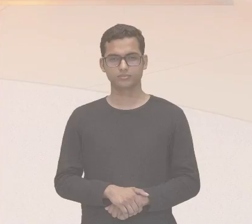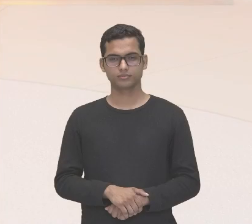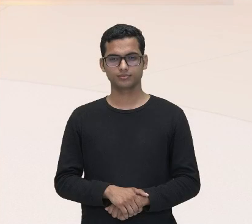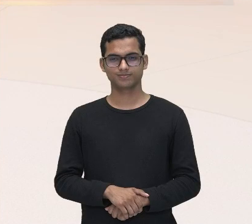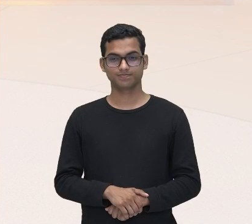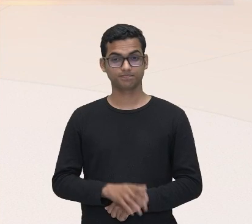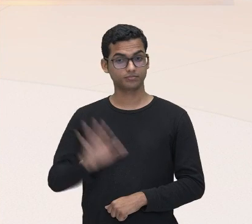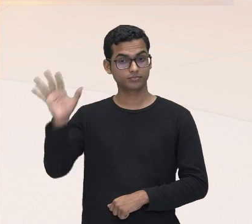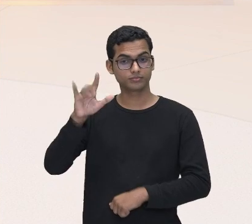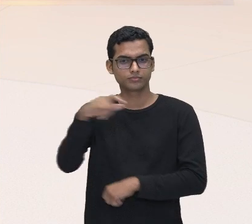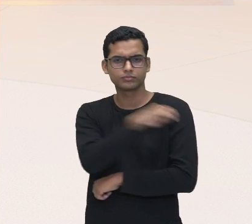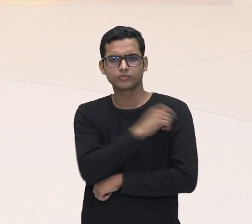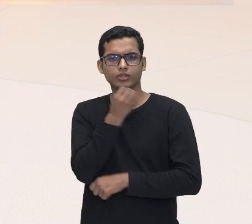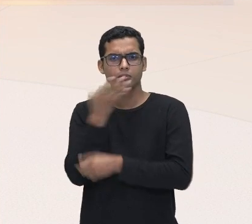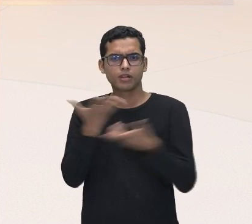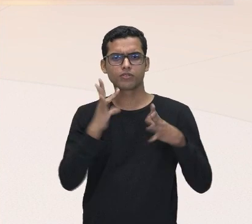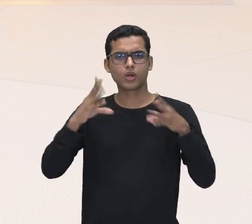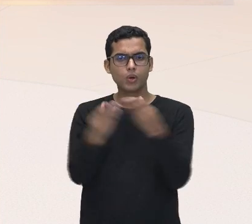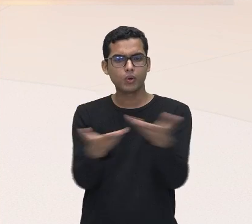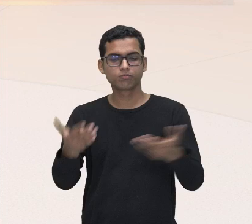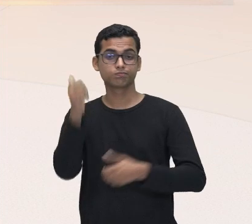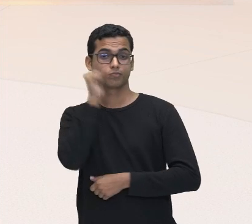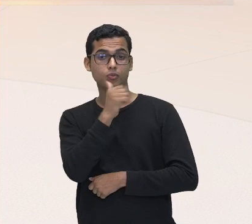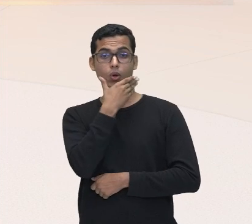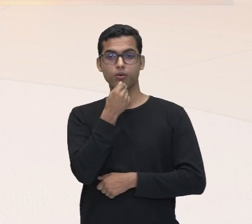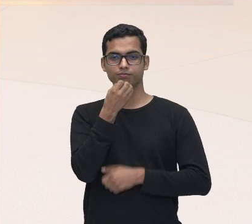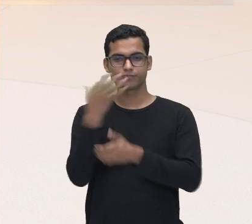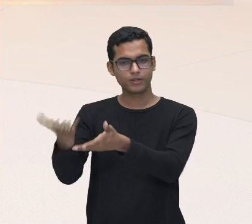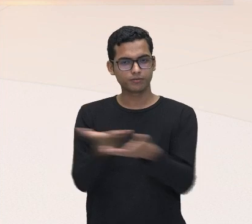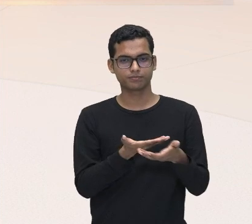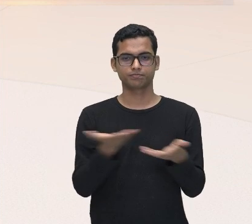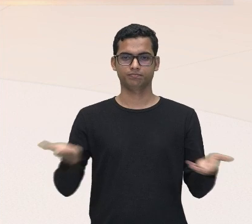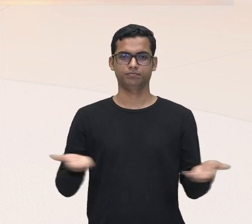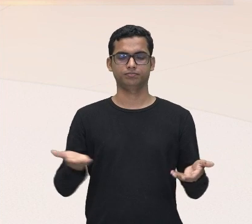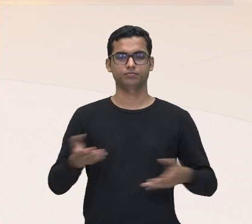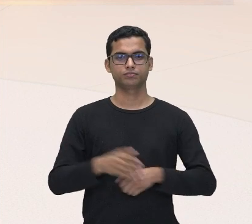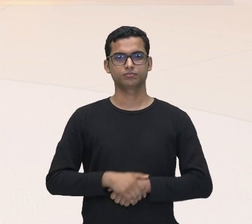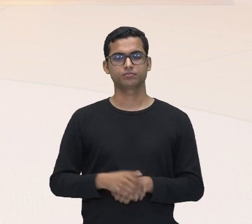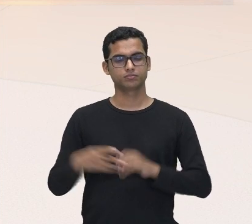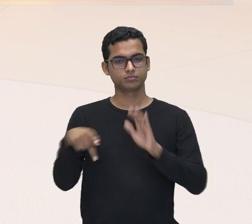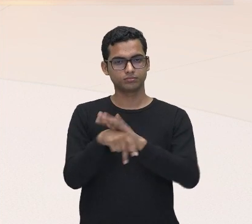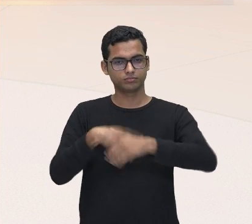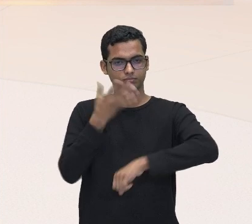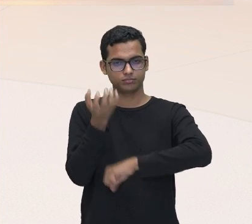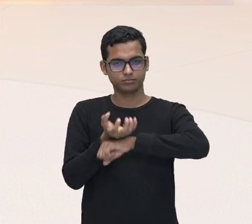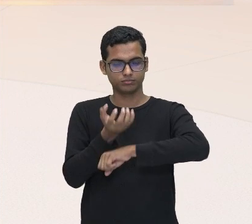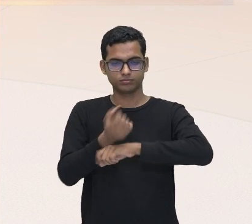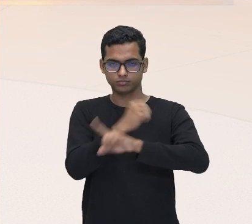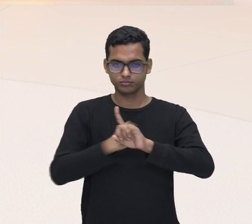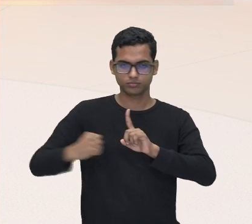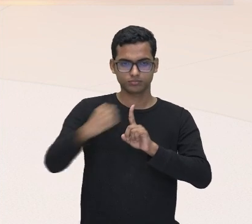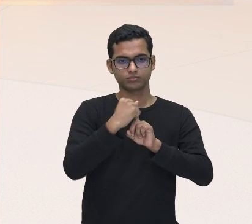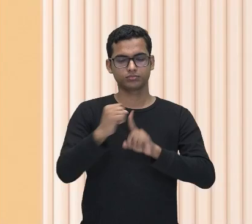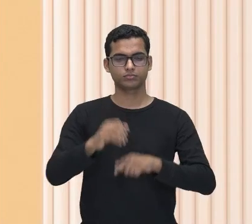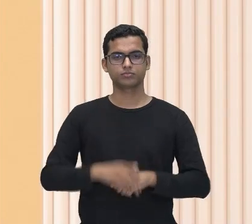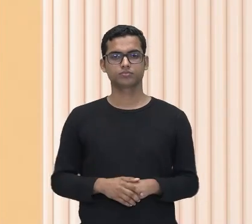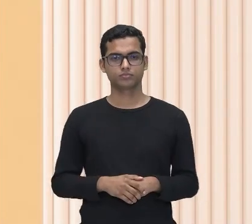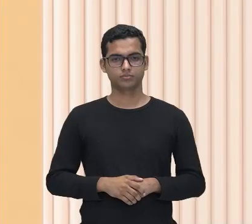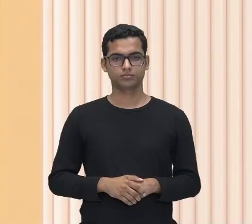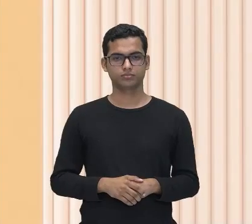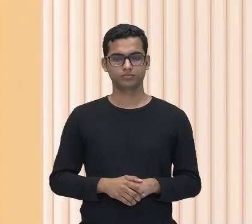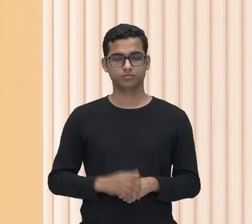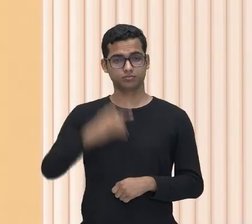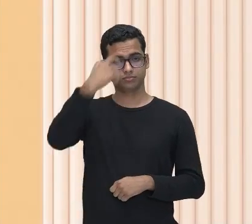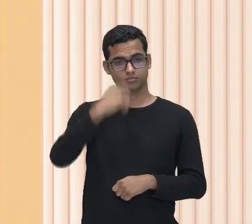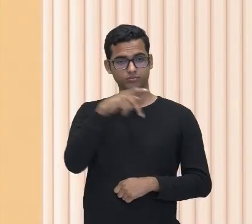Olá, sejam todos e todas muito bem-vindos e bem-vindas ao componente curricular Sociologia. Eu